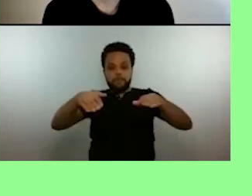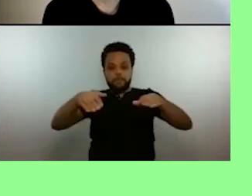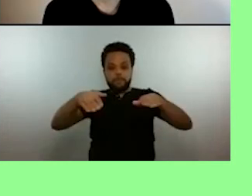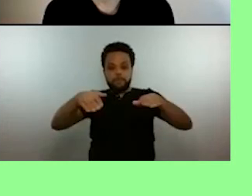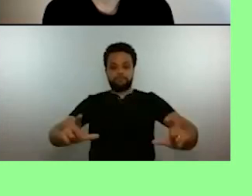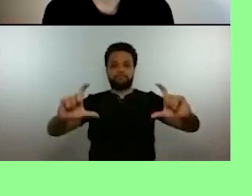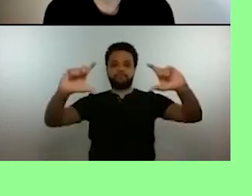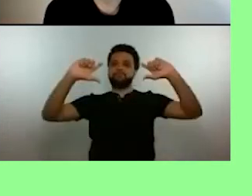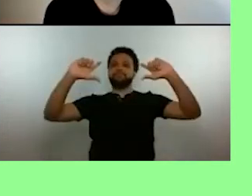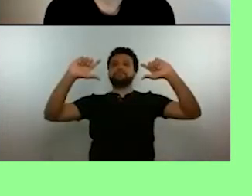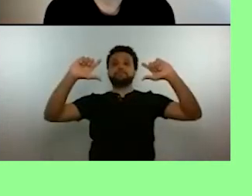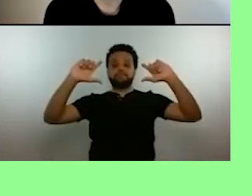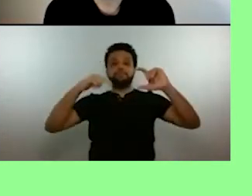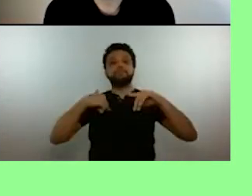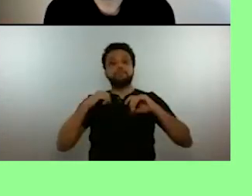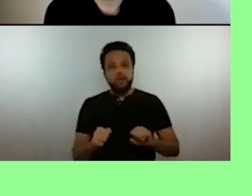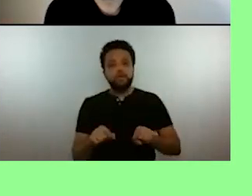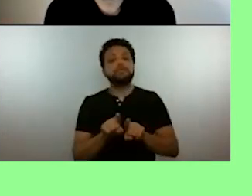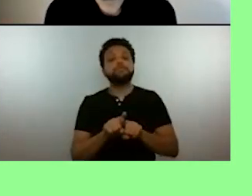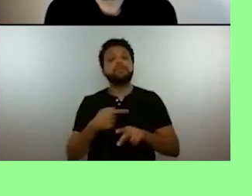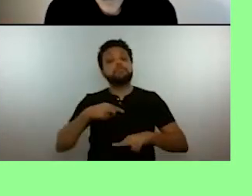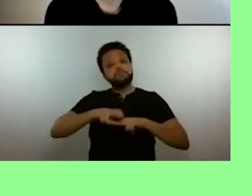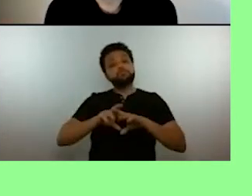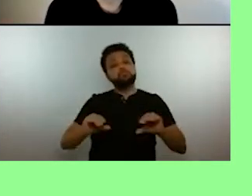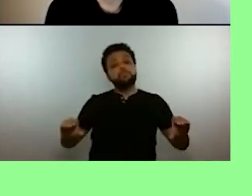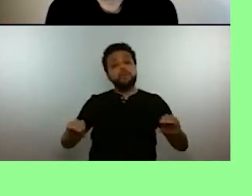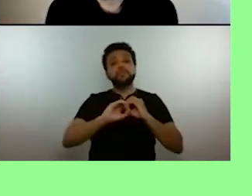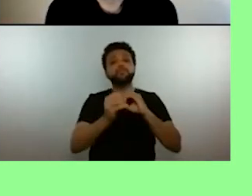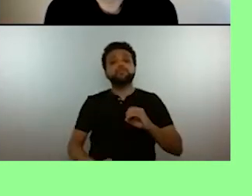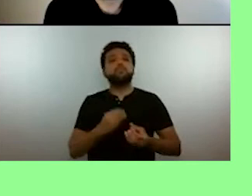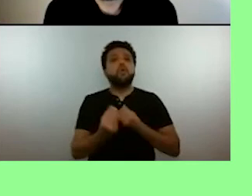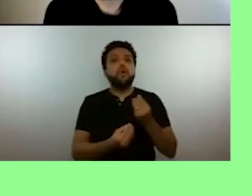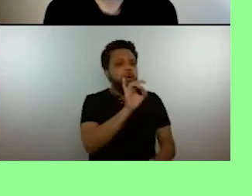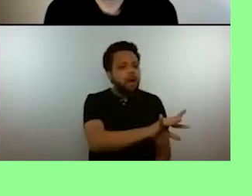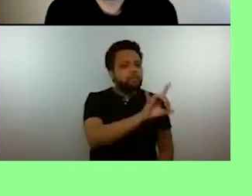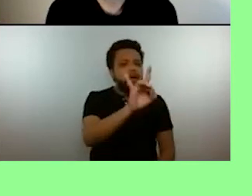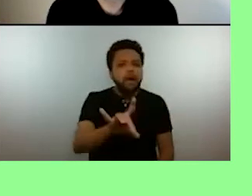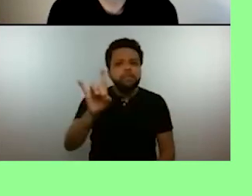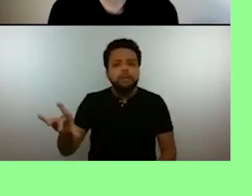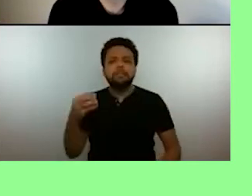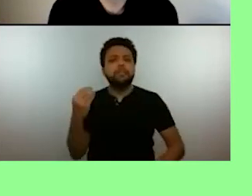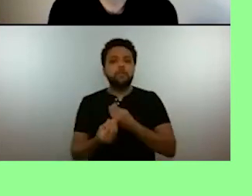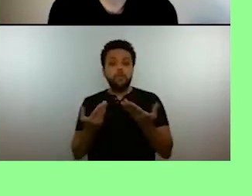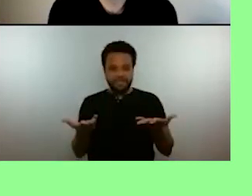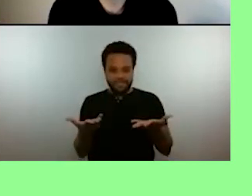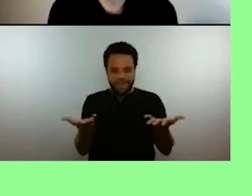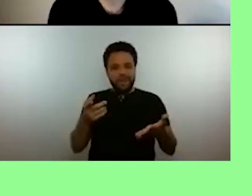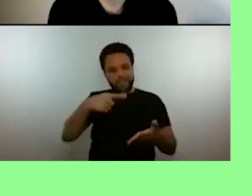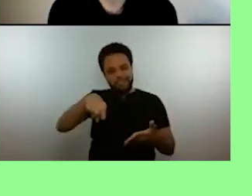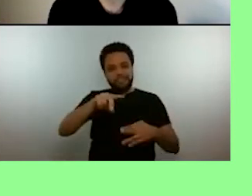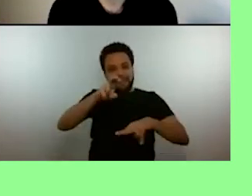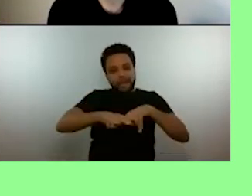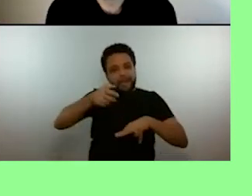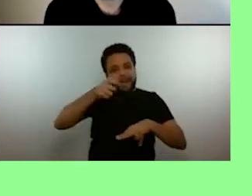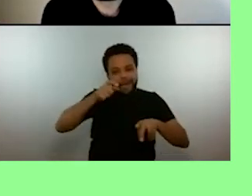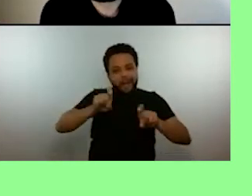cama. Posso usar o Zoom sentada no sofá. Como é isso tudo? Às vezes não faz sentido agora, mas quando você está